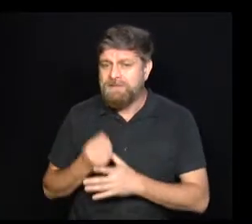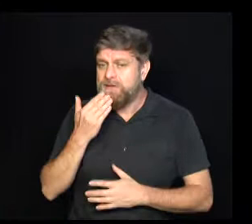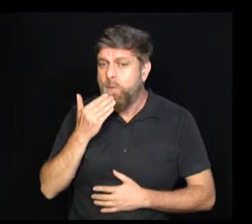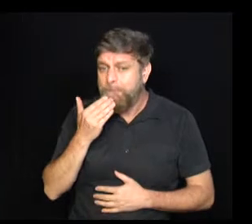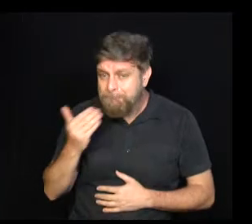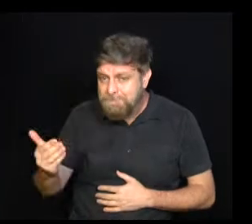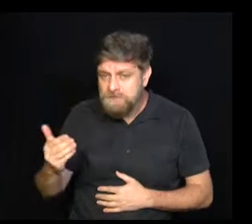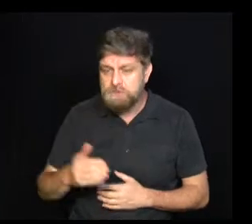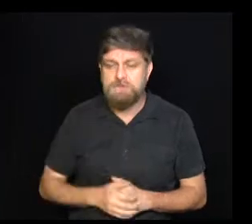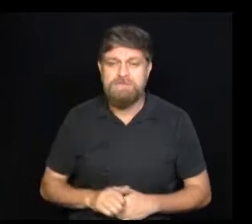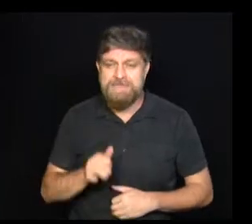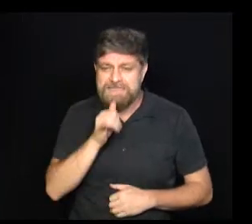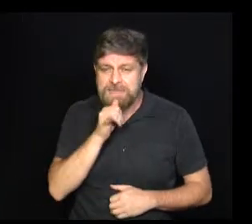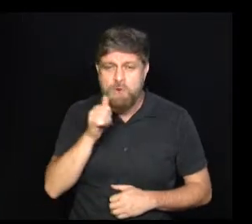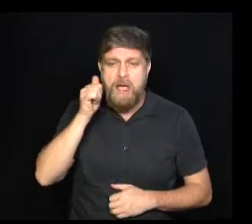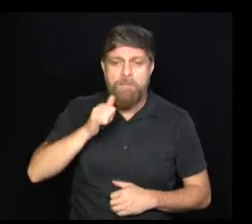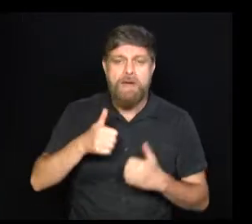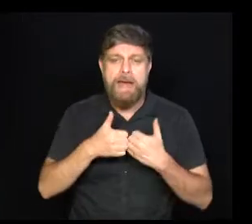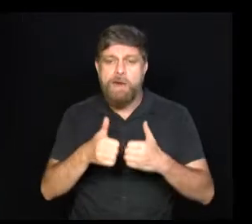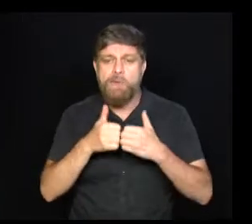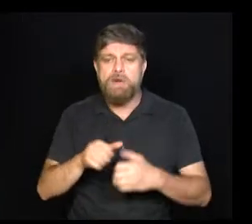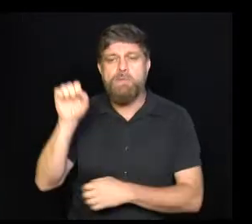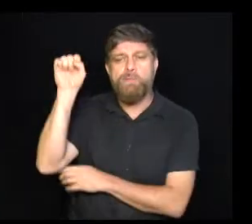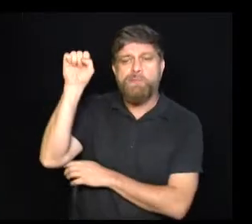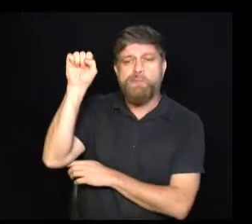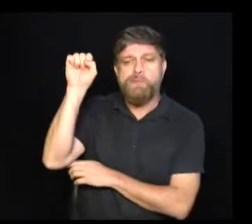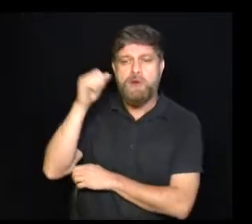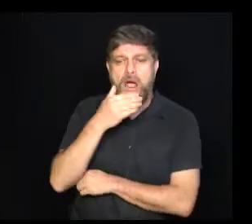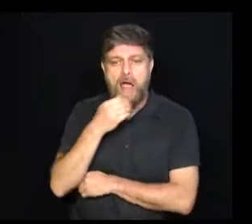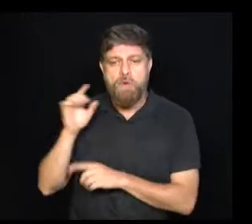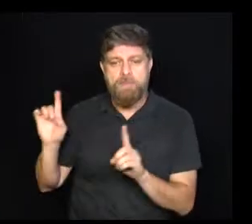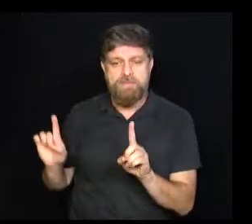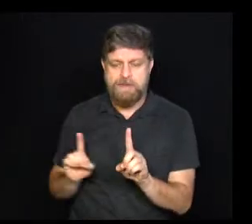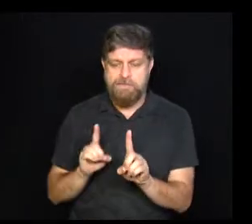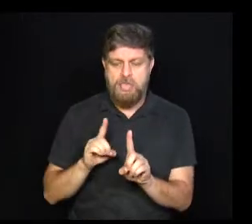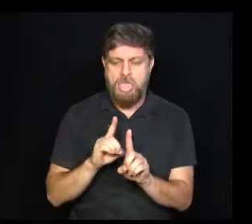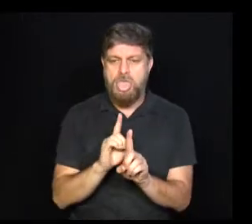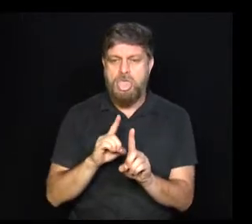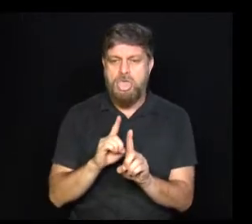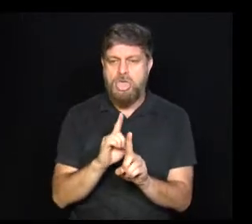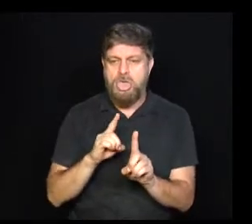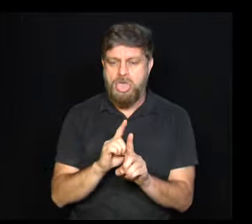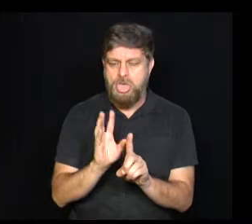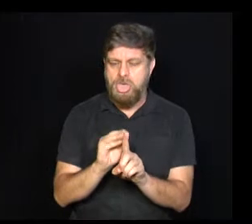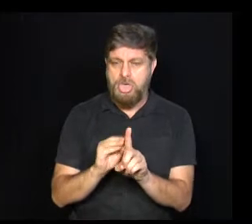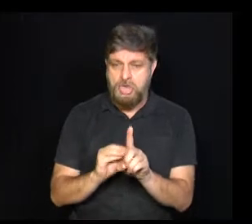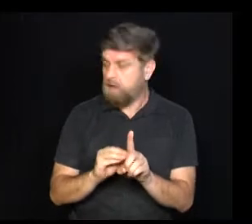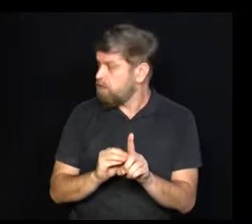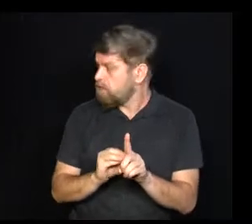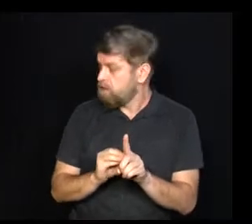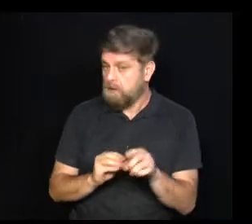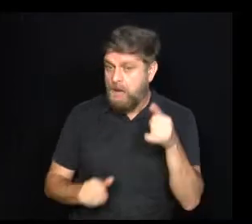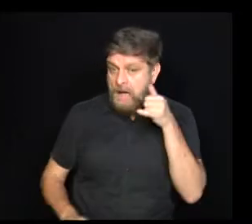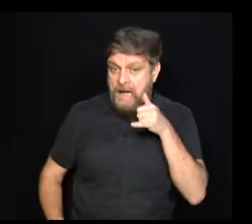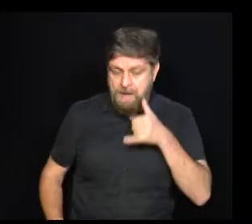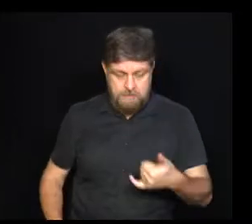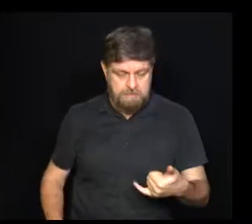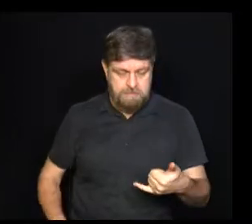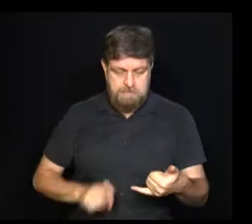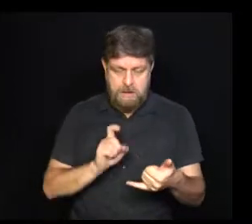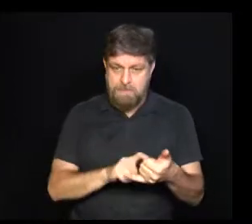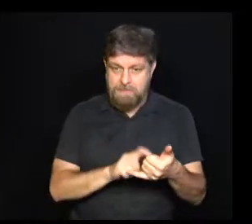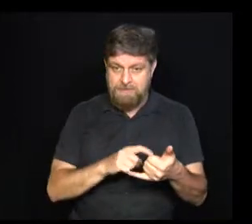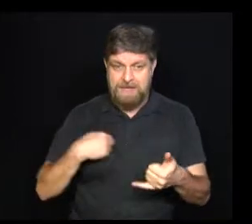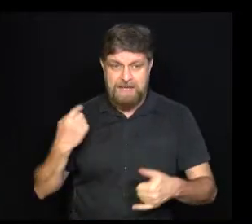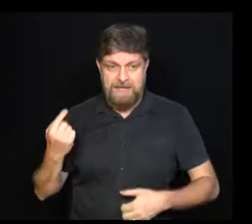Então, a mulher está no transporte coletivo, é vítima de assédio, aperta o botão, a gente vê ali o ônibus